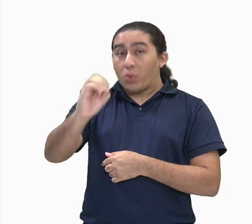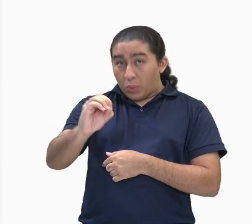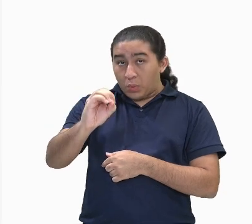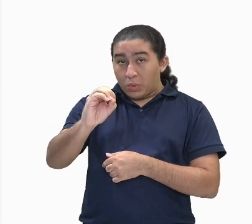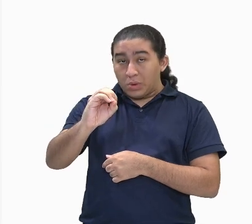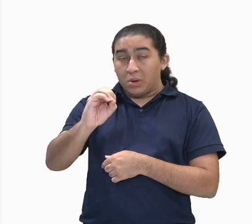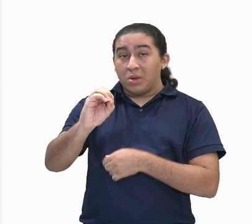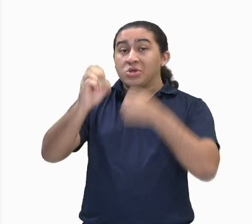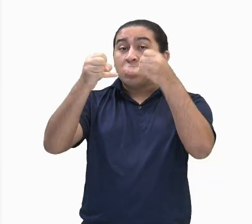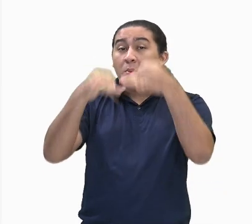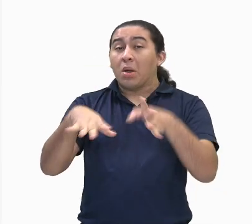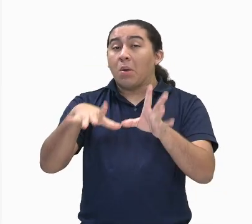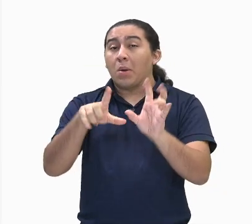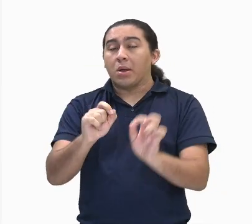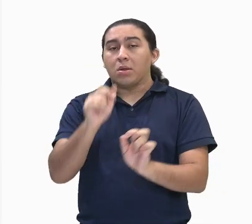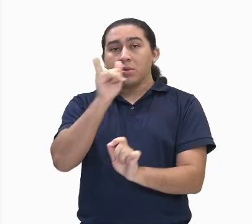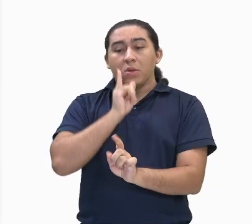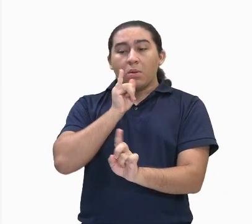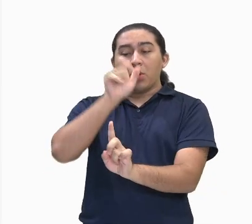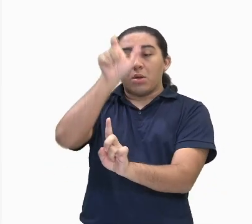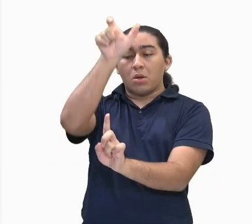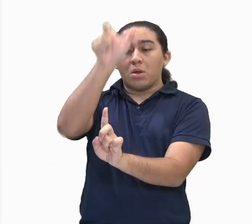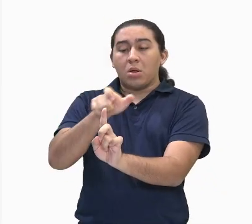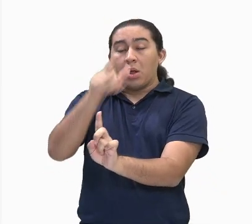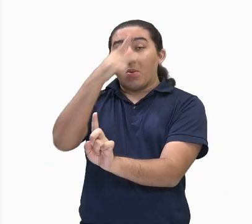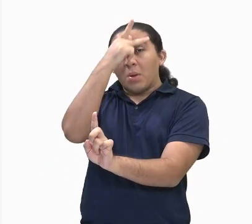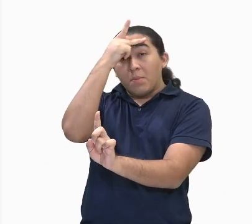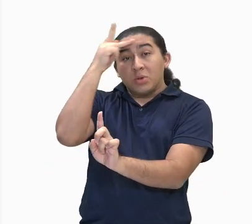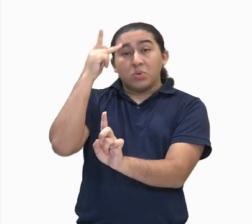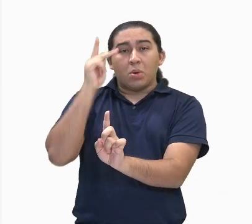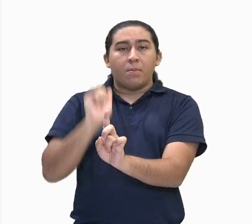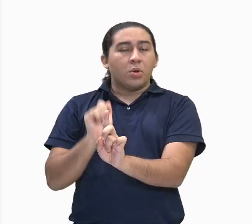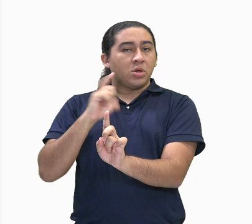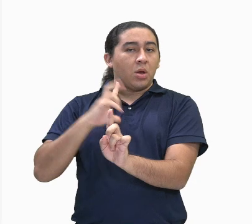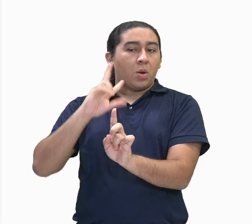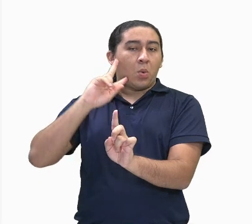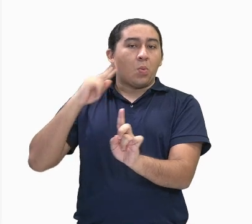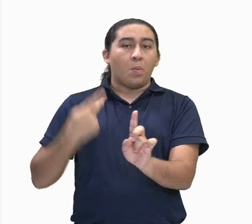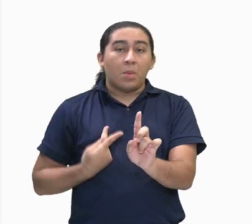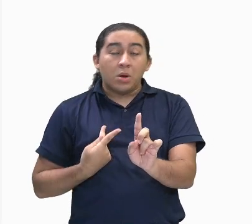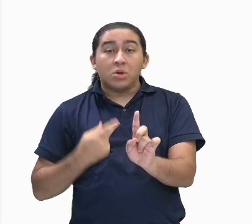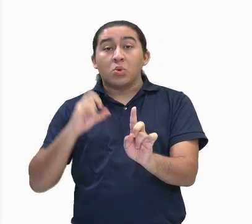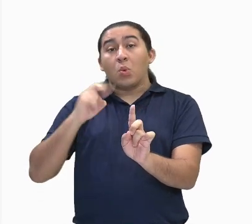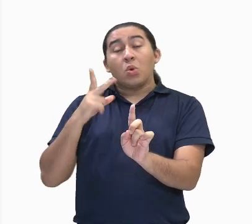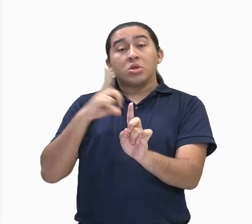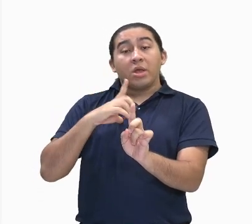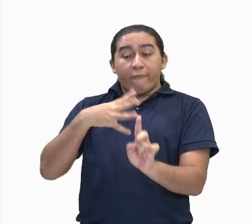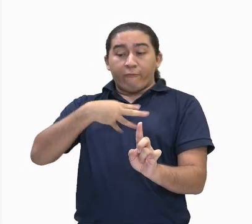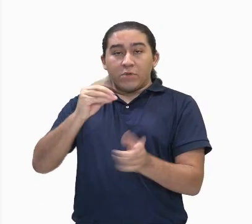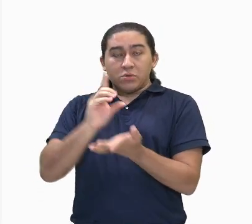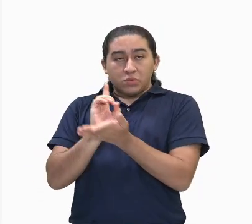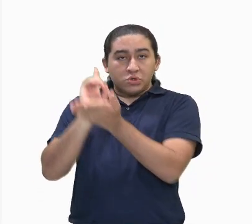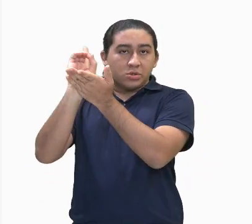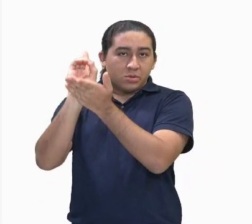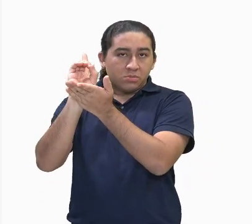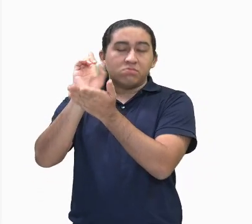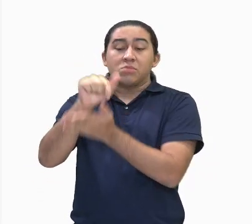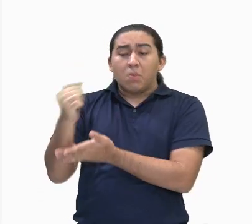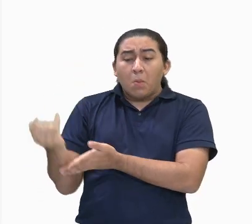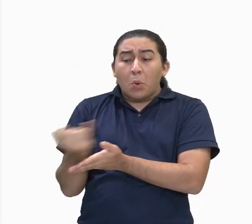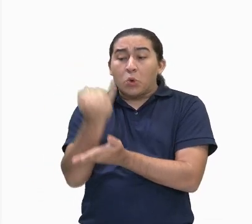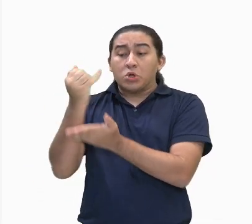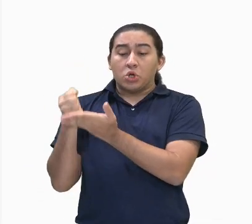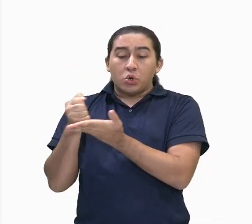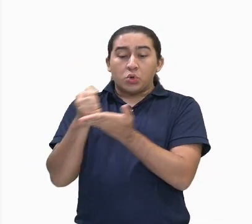Contam a história de personagens, sejam esses personagens humanos ou semideuses, importantes, que ajudaram